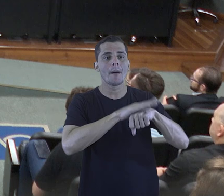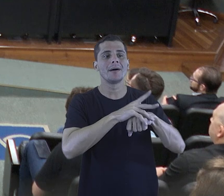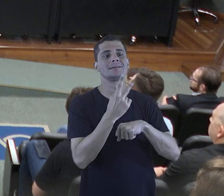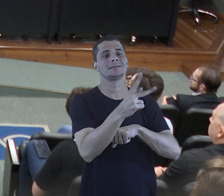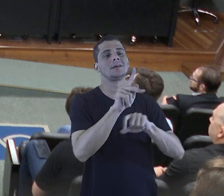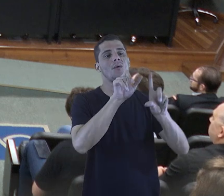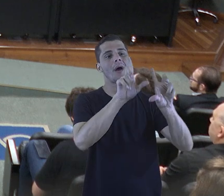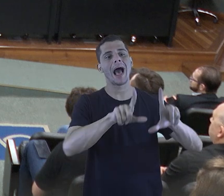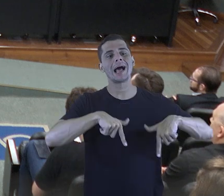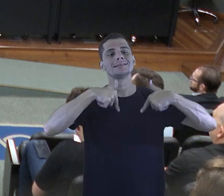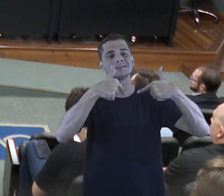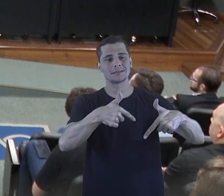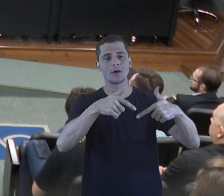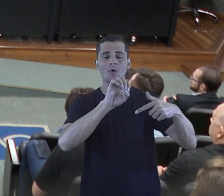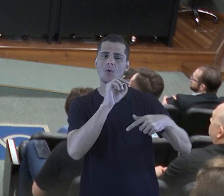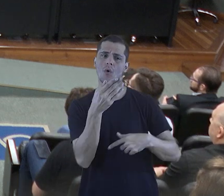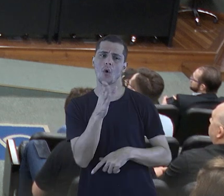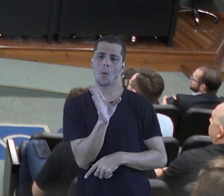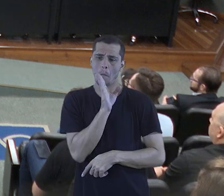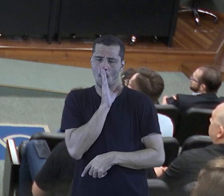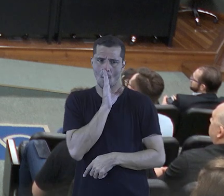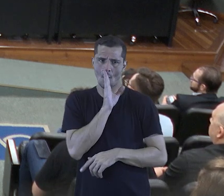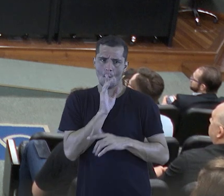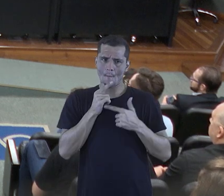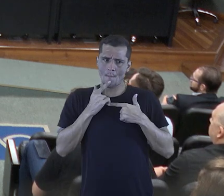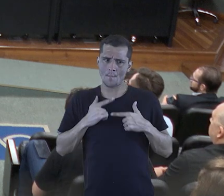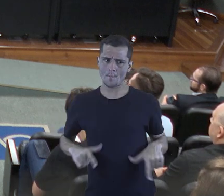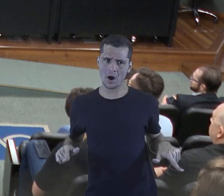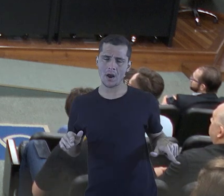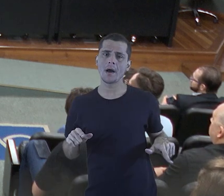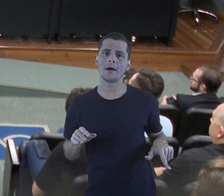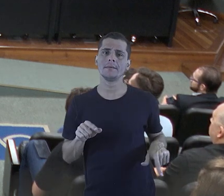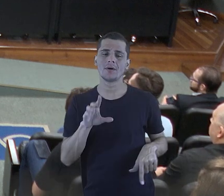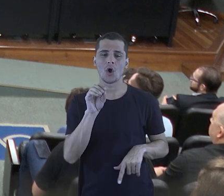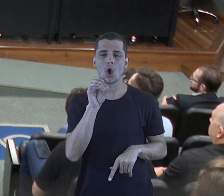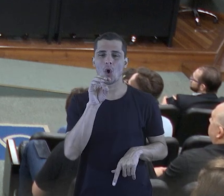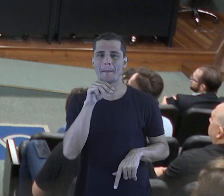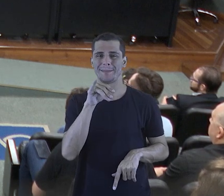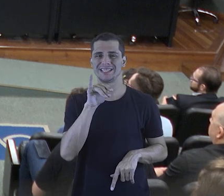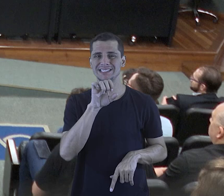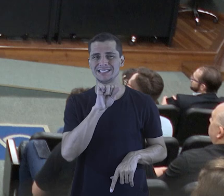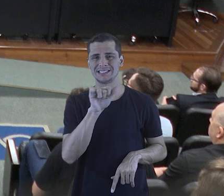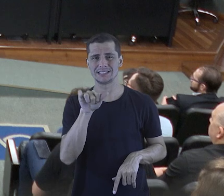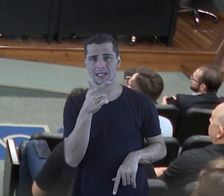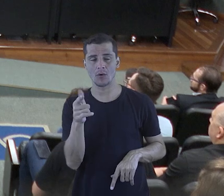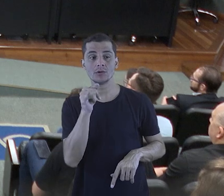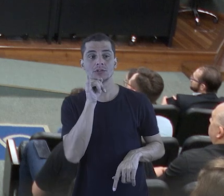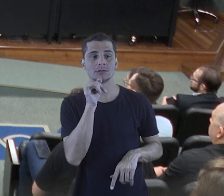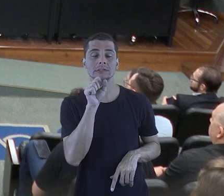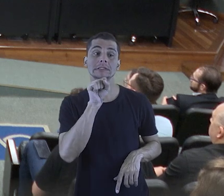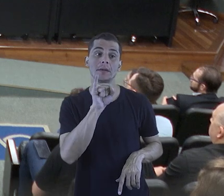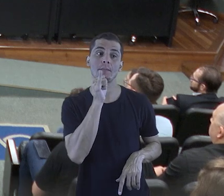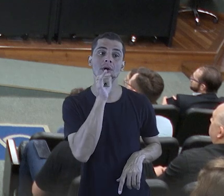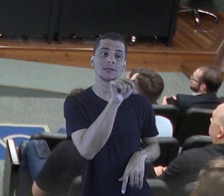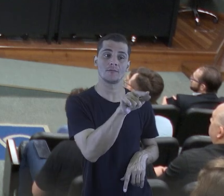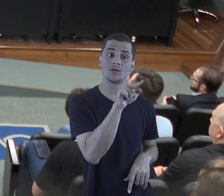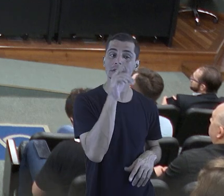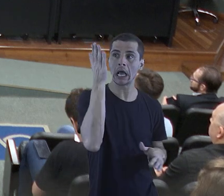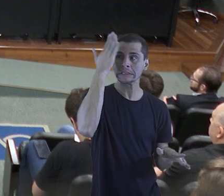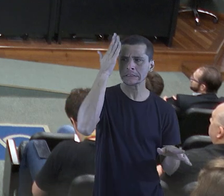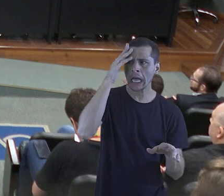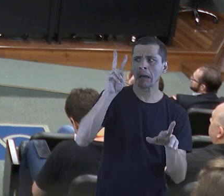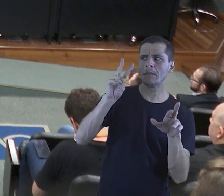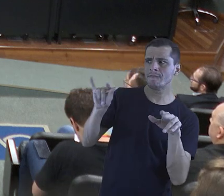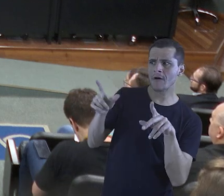função que a Lucélia exerce. Se ela souber de alguma coisa que pode permitir um vazamento e ela não fizer nada, ela se omitiu. E se ela agiu e